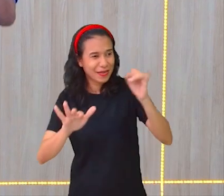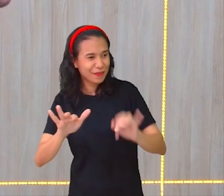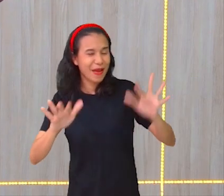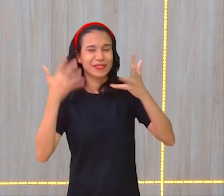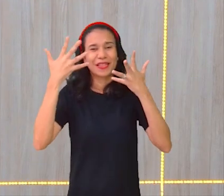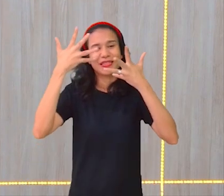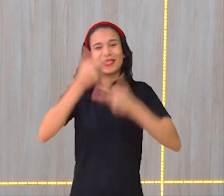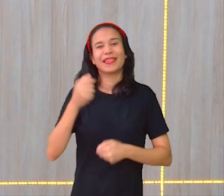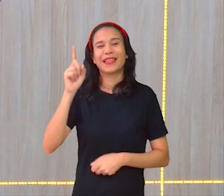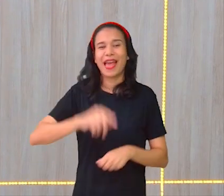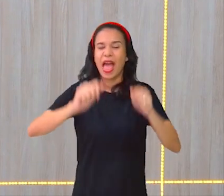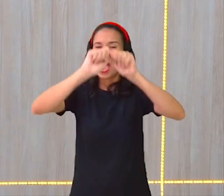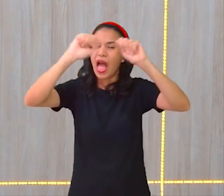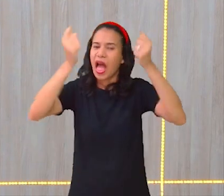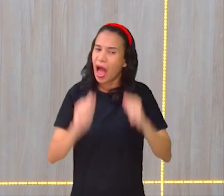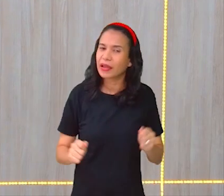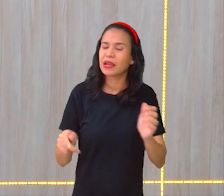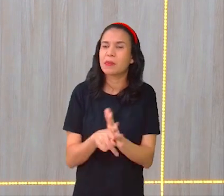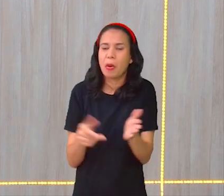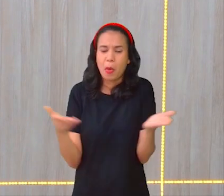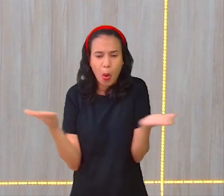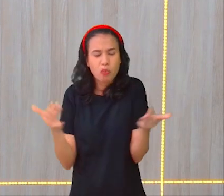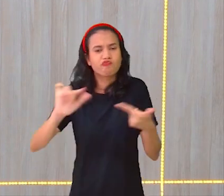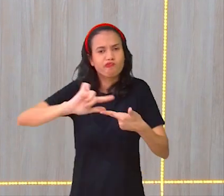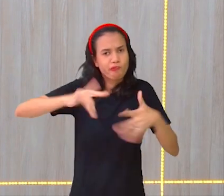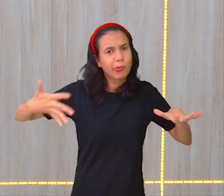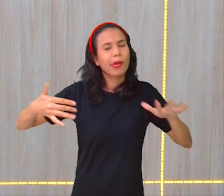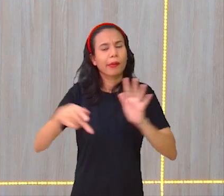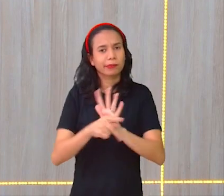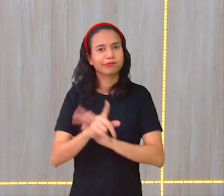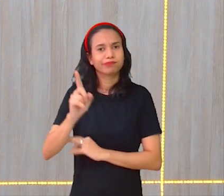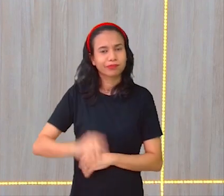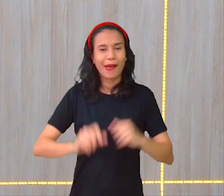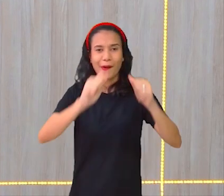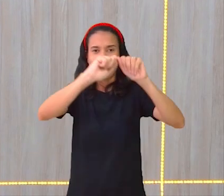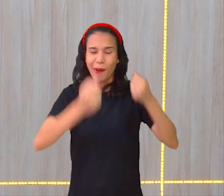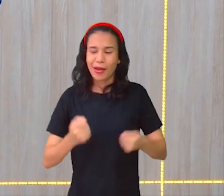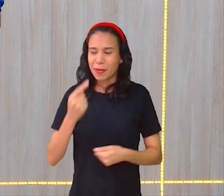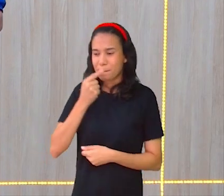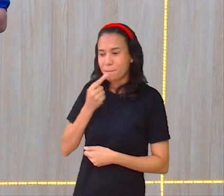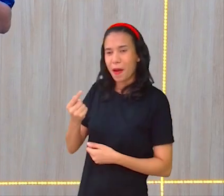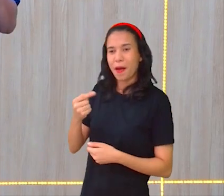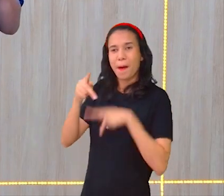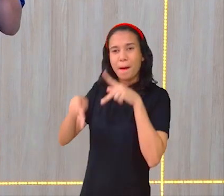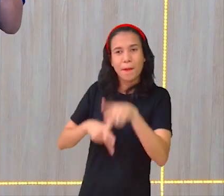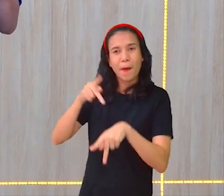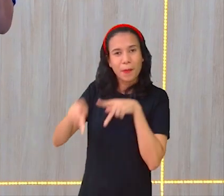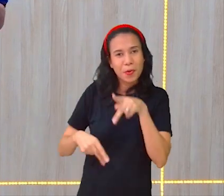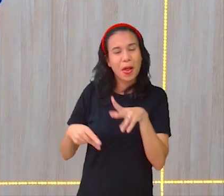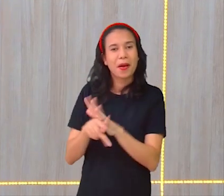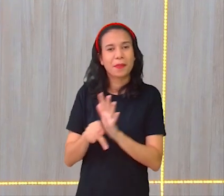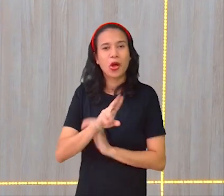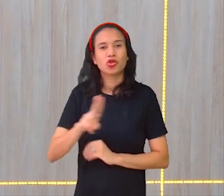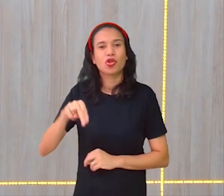belíssimas, né? São arte dos dias de hoje, é também uma arte que se aproxima da cultura popular, que é a chamada arte